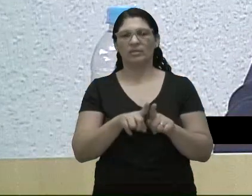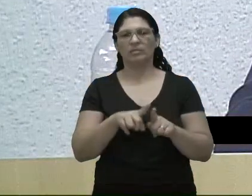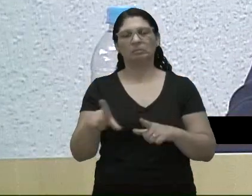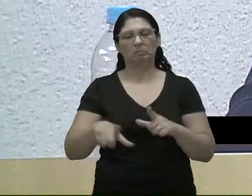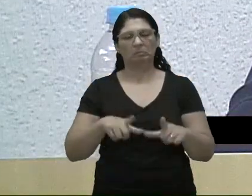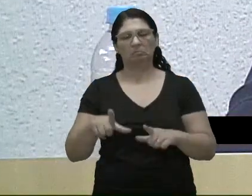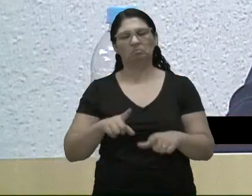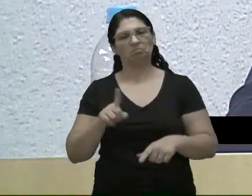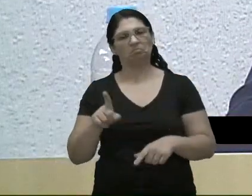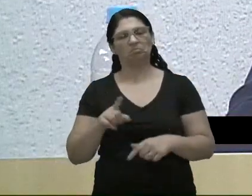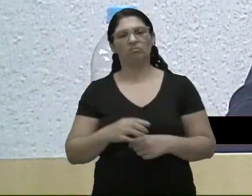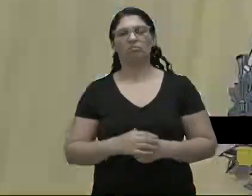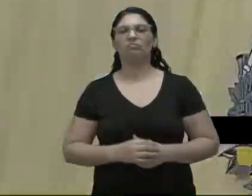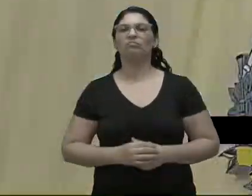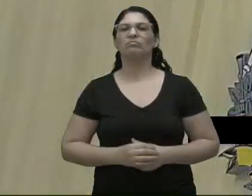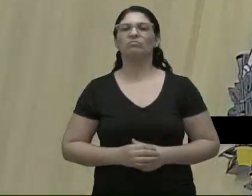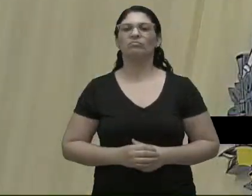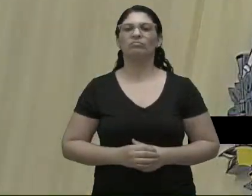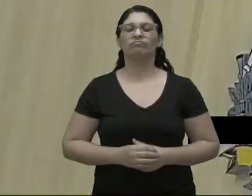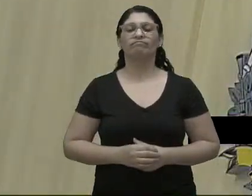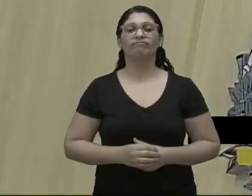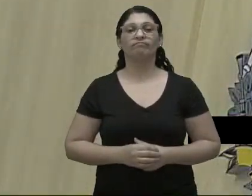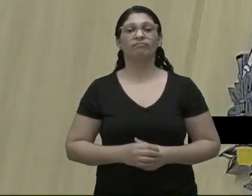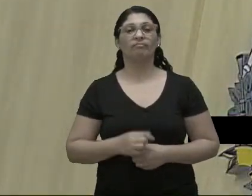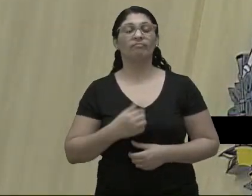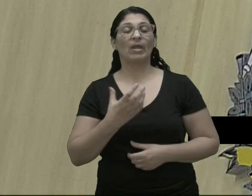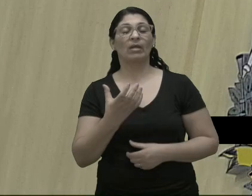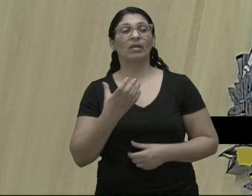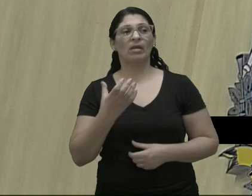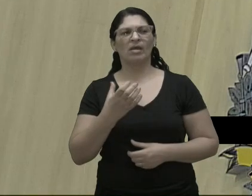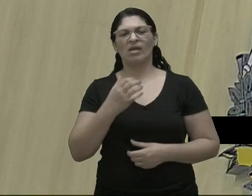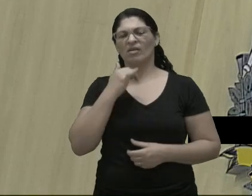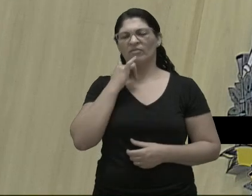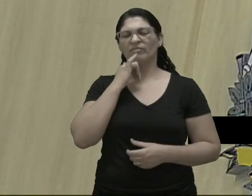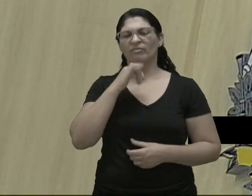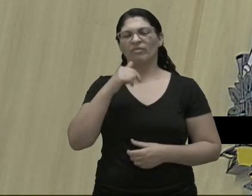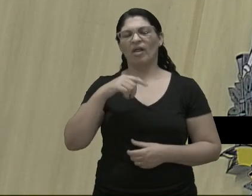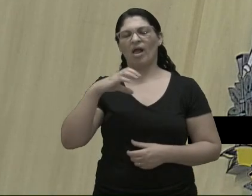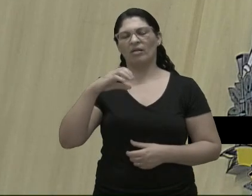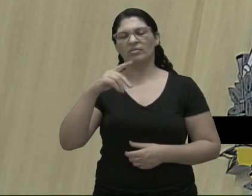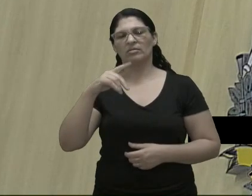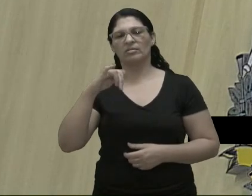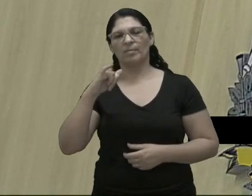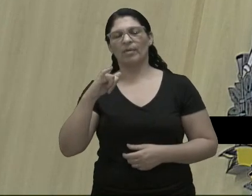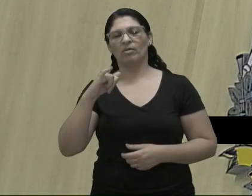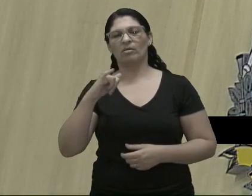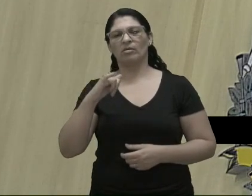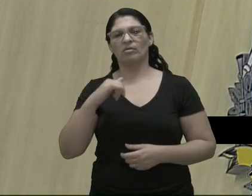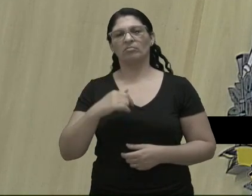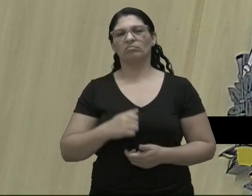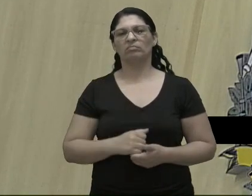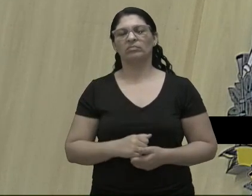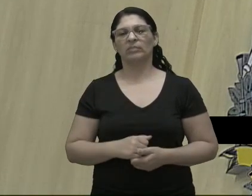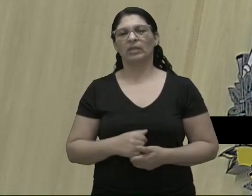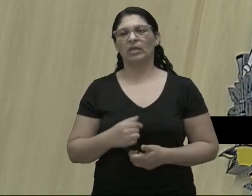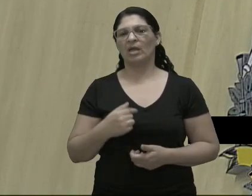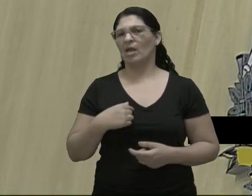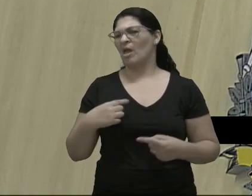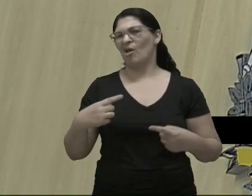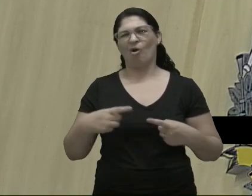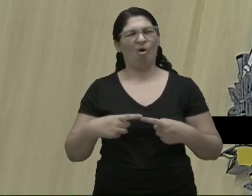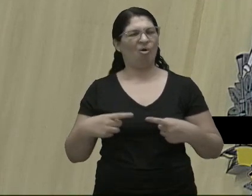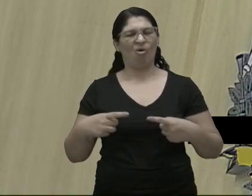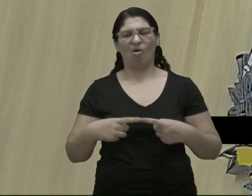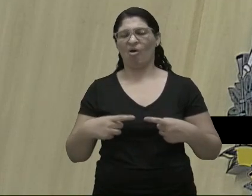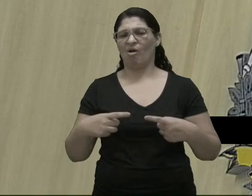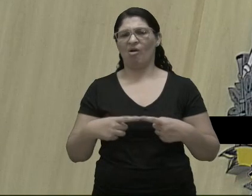Pela ordem, presidente. Pois não. Gostaria só de deixar registrado aqui nessa CPI que eu não compactuo com as decisões aí